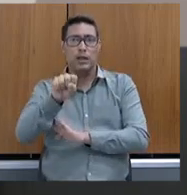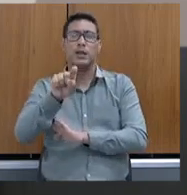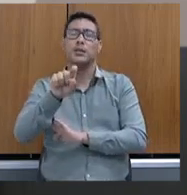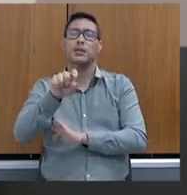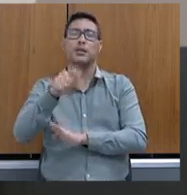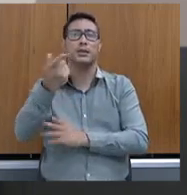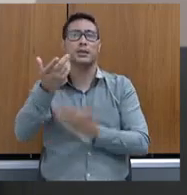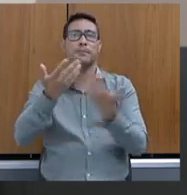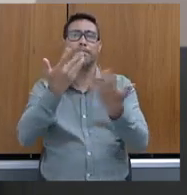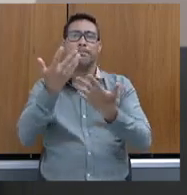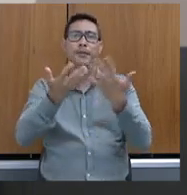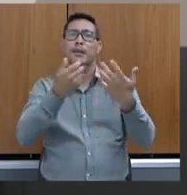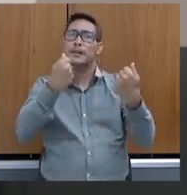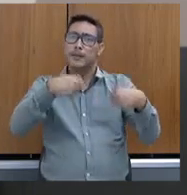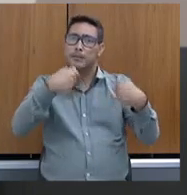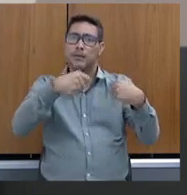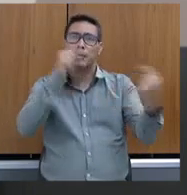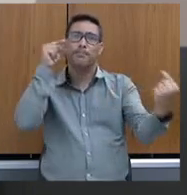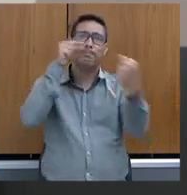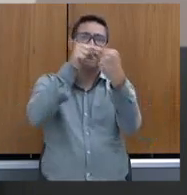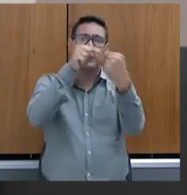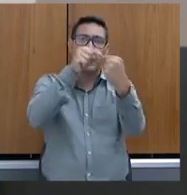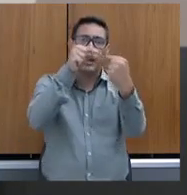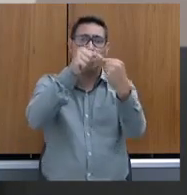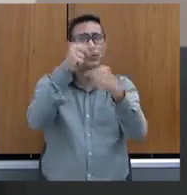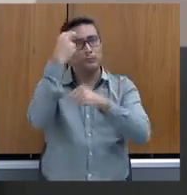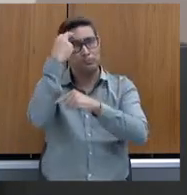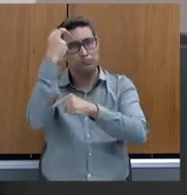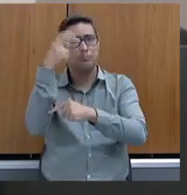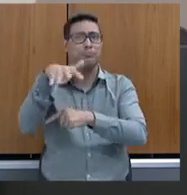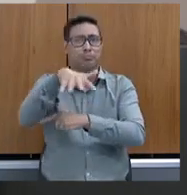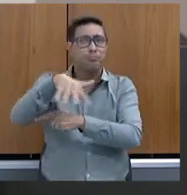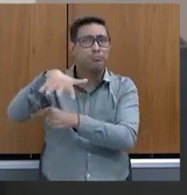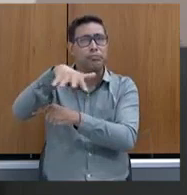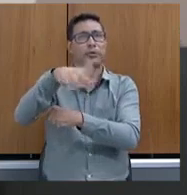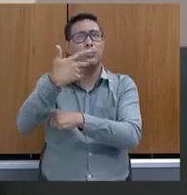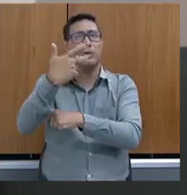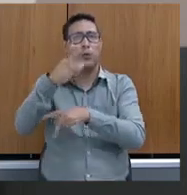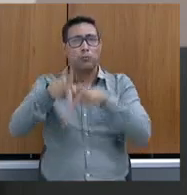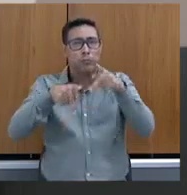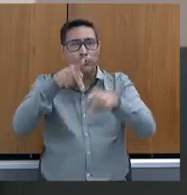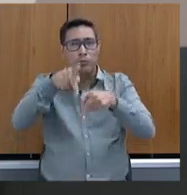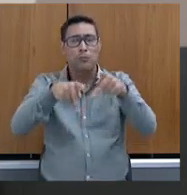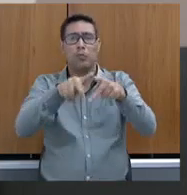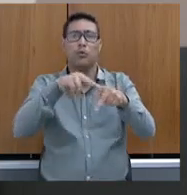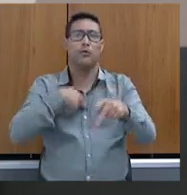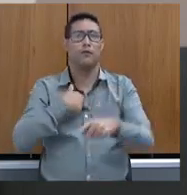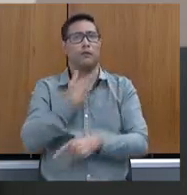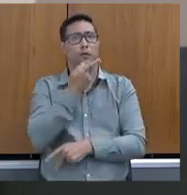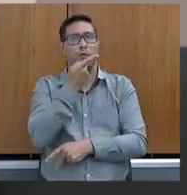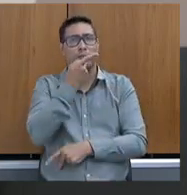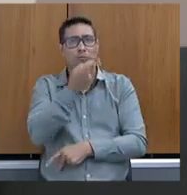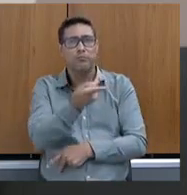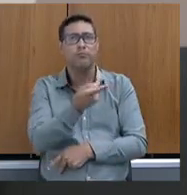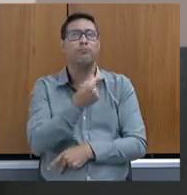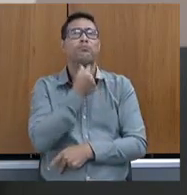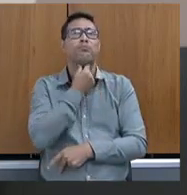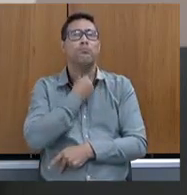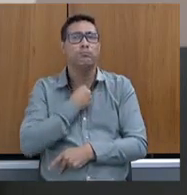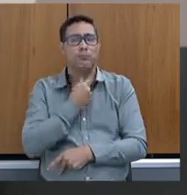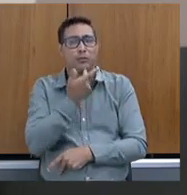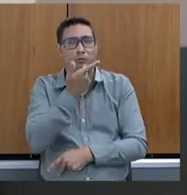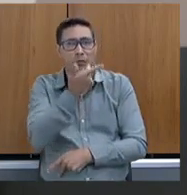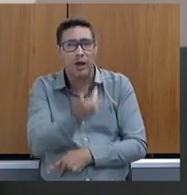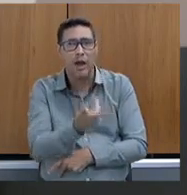a linguagem do nosso povo as diferenças regionais os sotaques os gostos